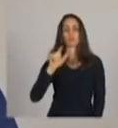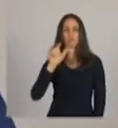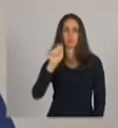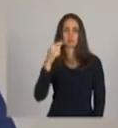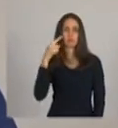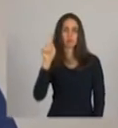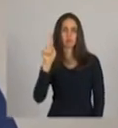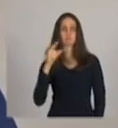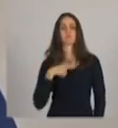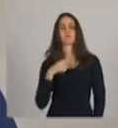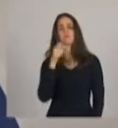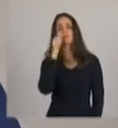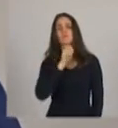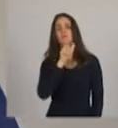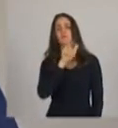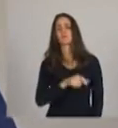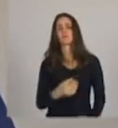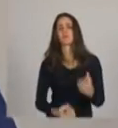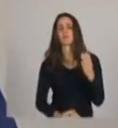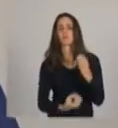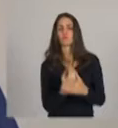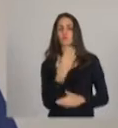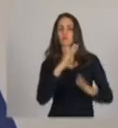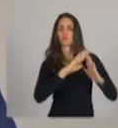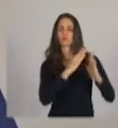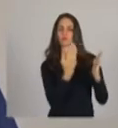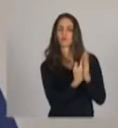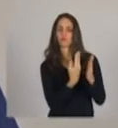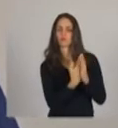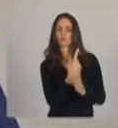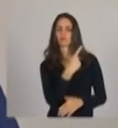1953, a Mercedes Batista fundou a sua escola,